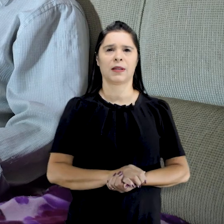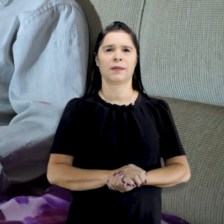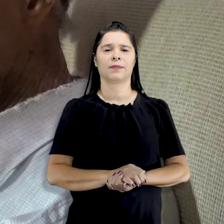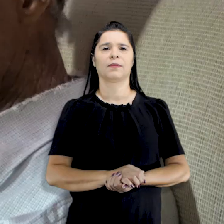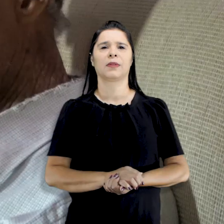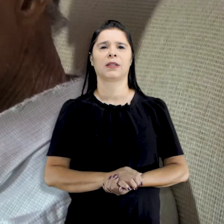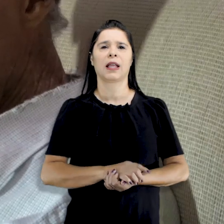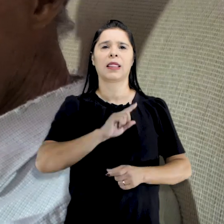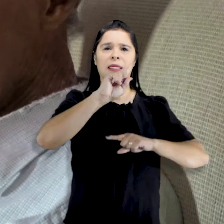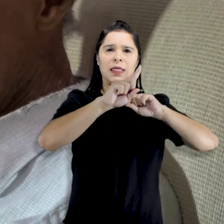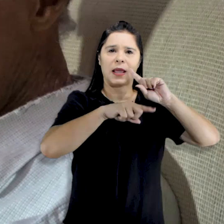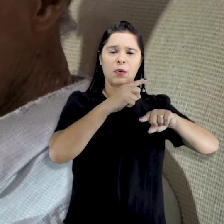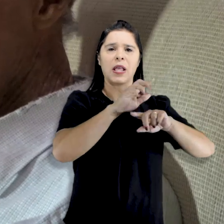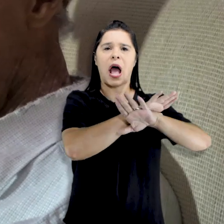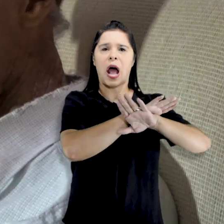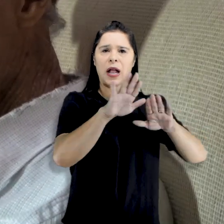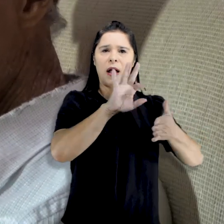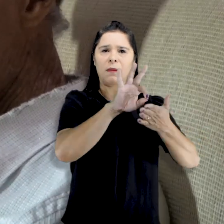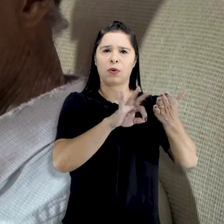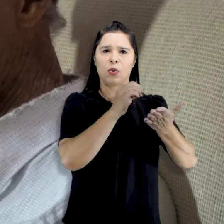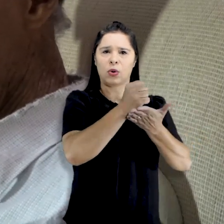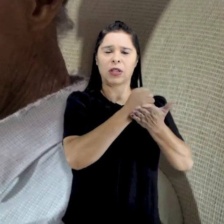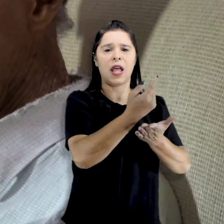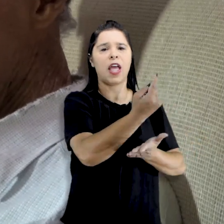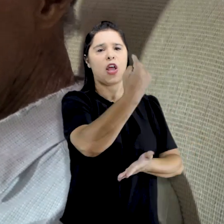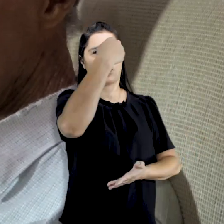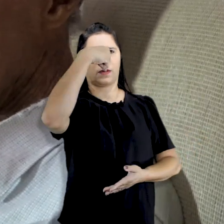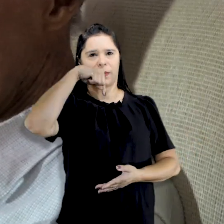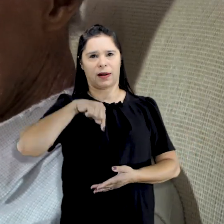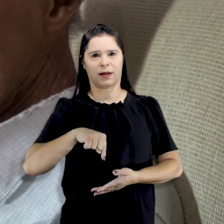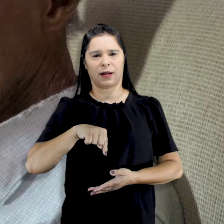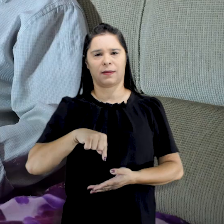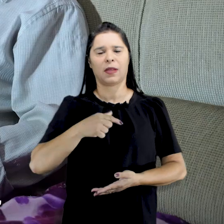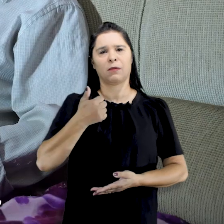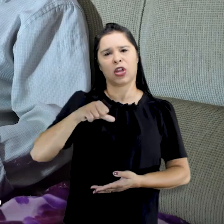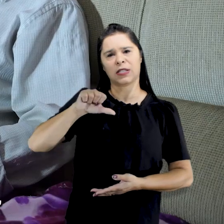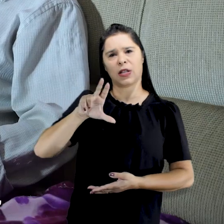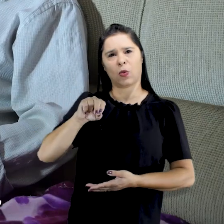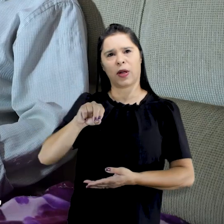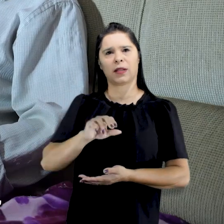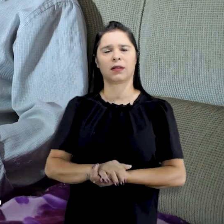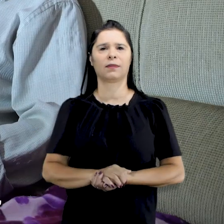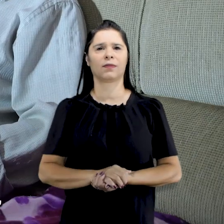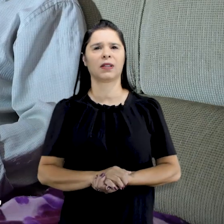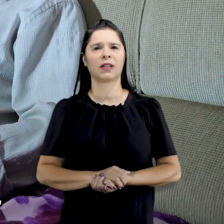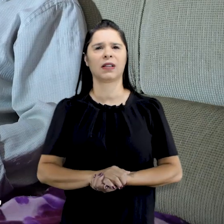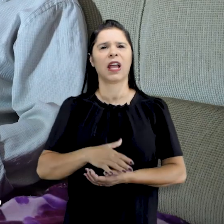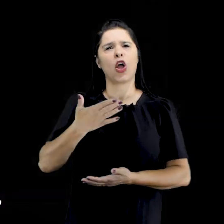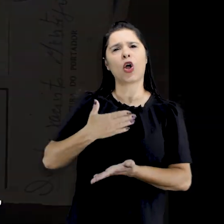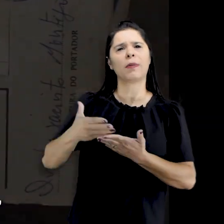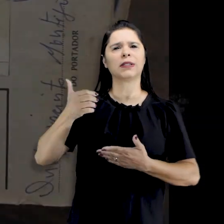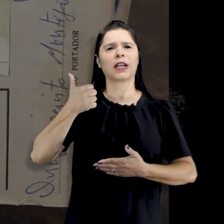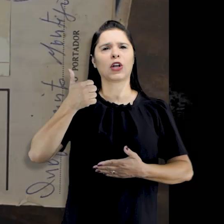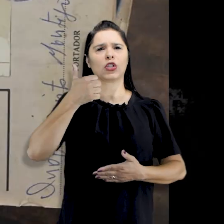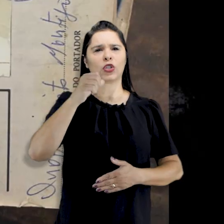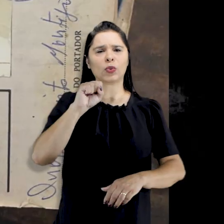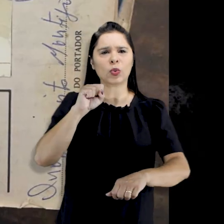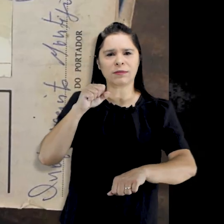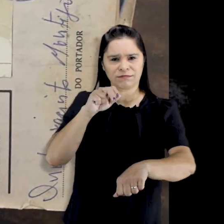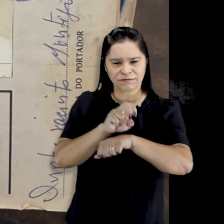residência. Quando venceu o contrato, aí eu vim para aqui, no ano de 50. Eu entrei na rede com 18 anos.